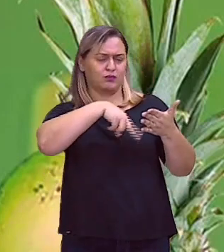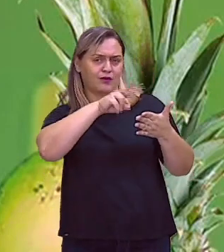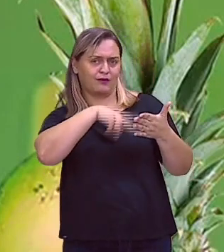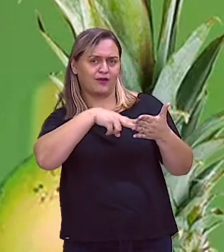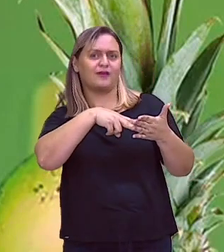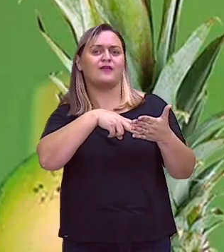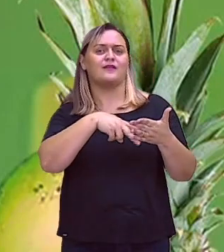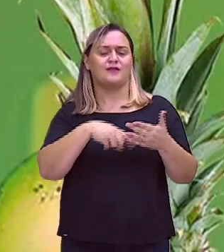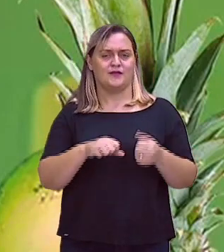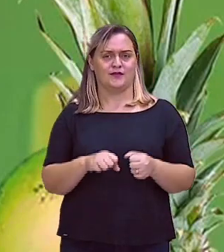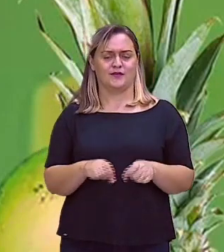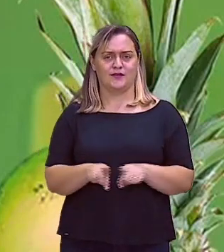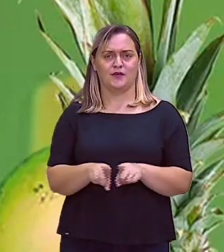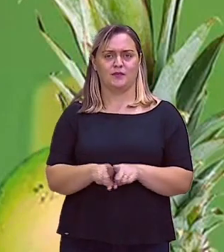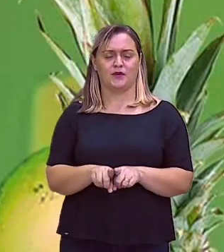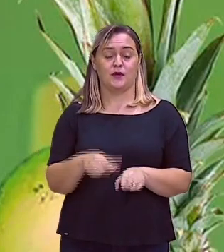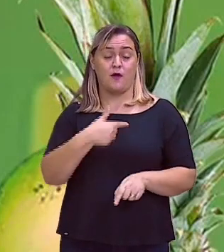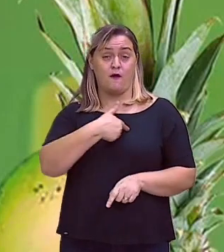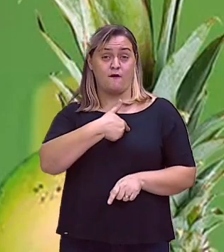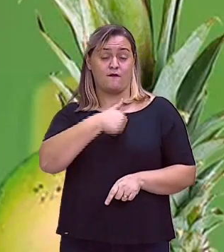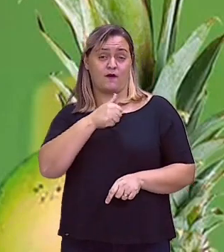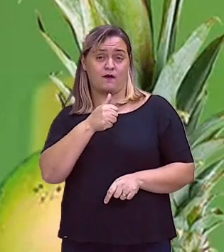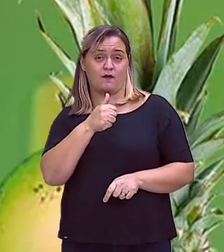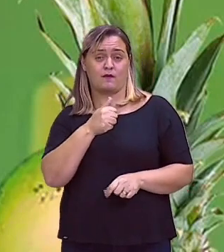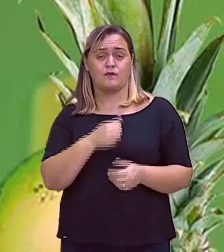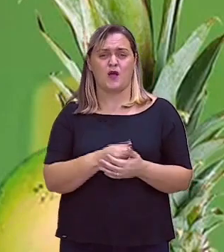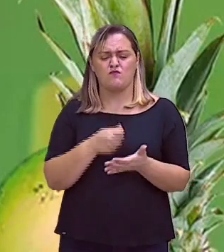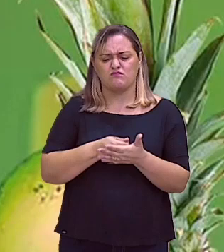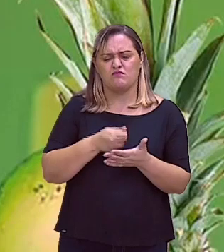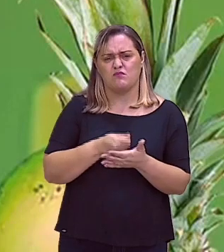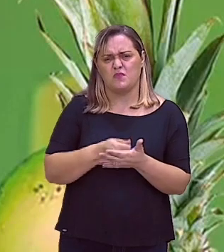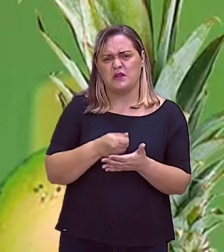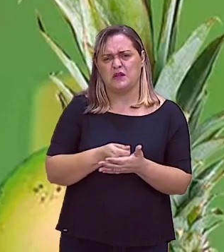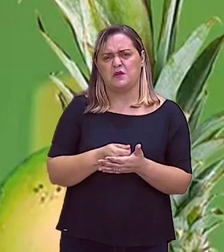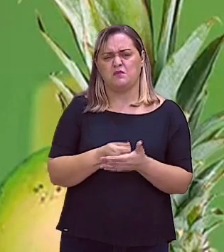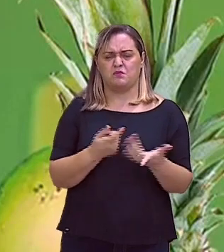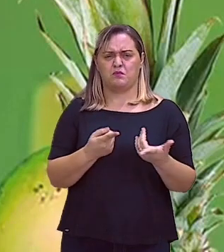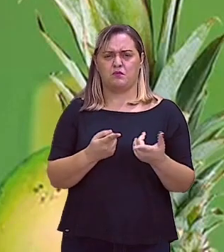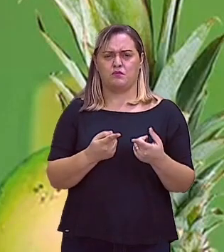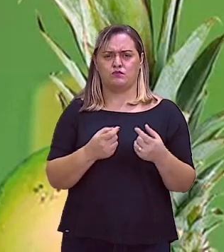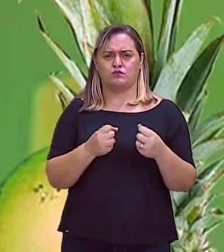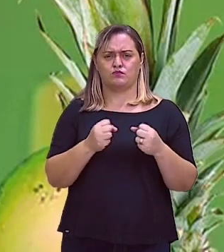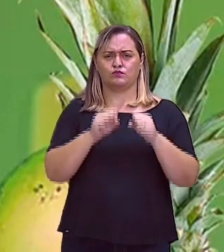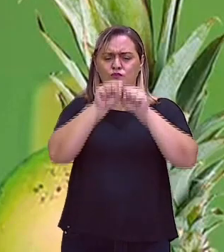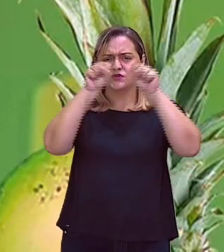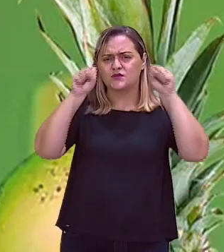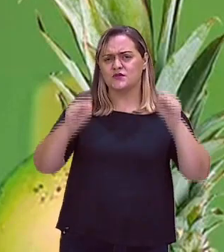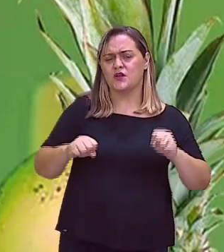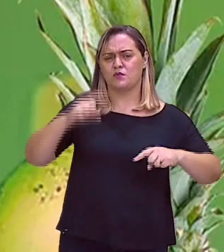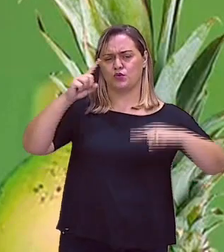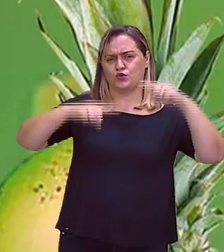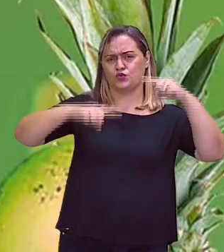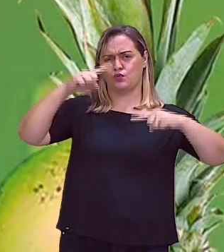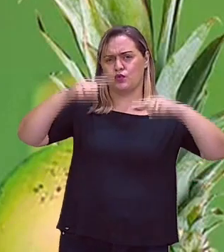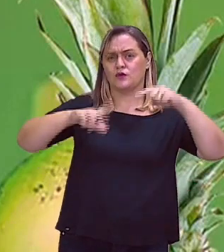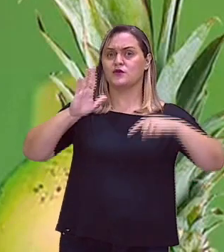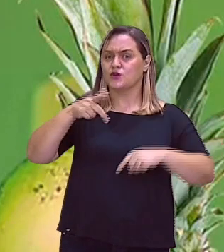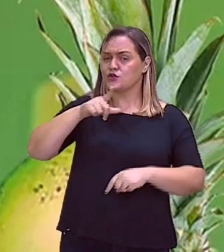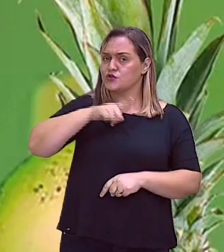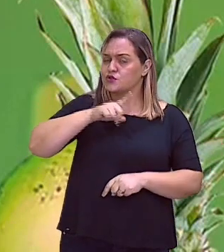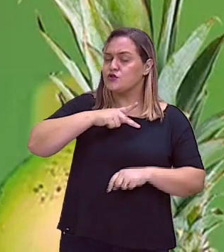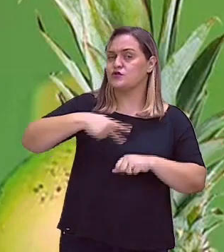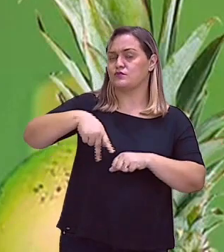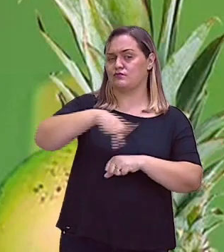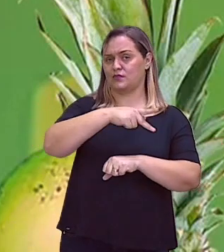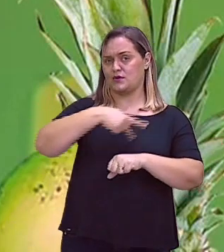fim Vargas combateu existência de um sistema político no país e isso pode ser percebido pelo fato de